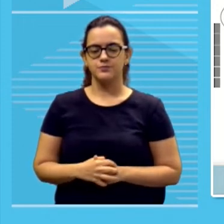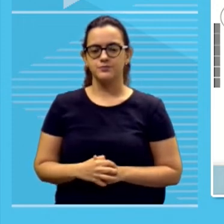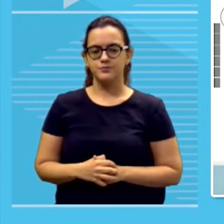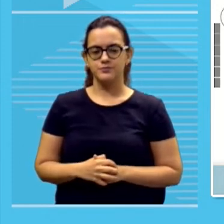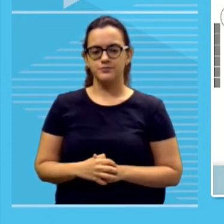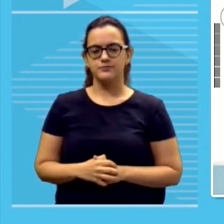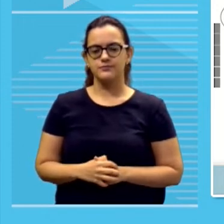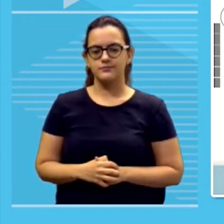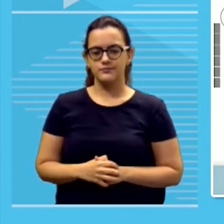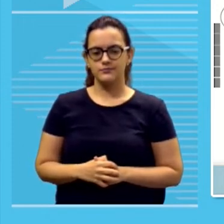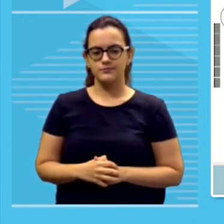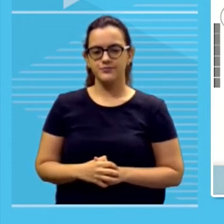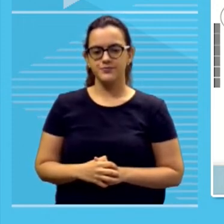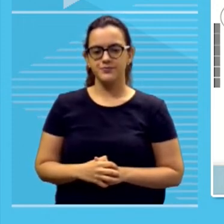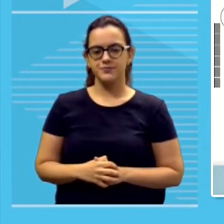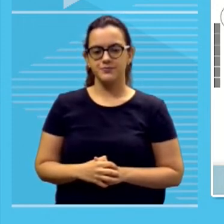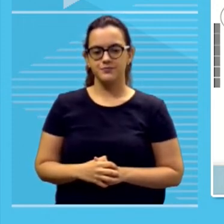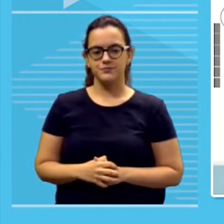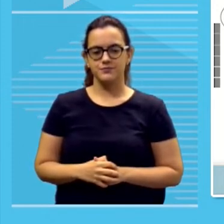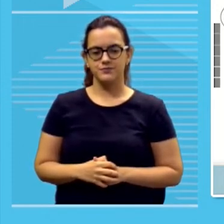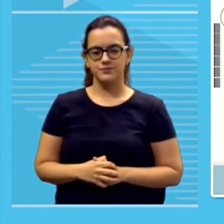mas ele é Menorzinho